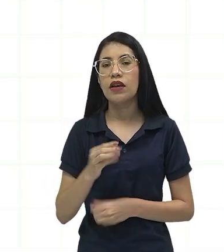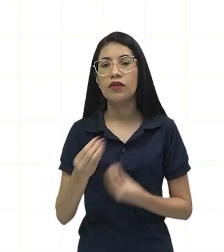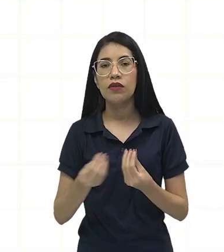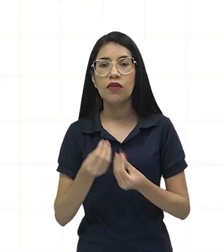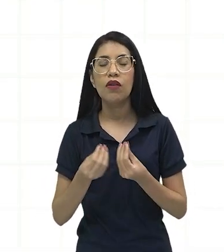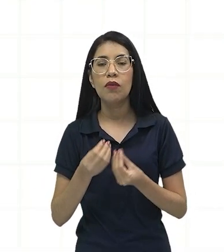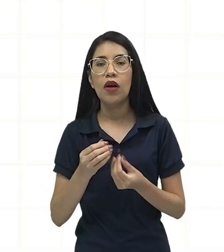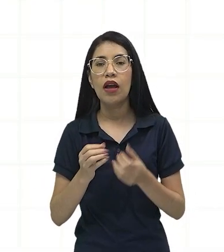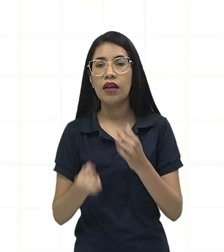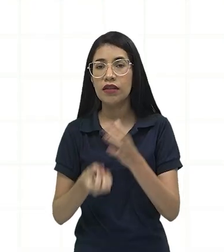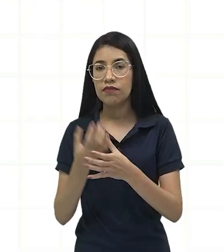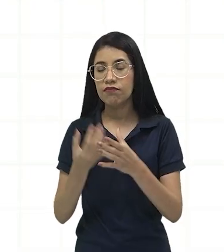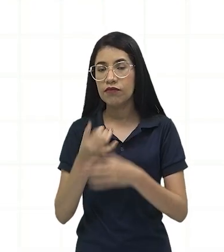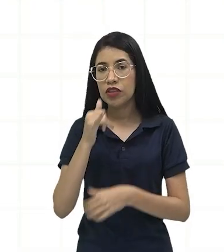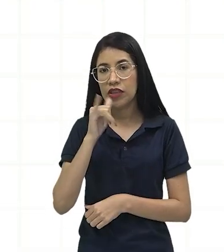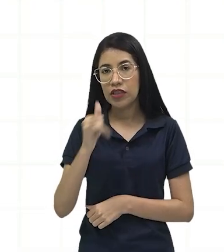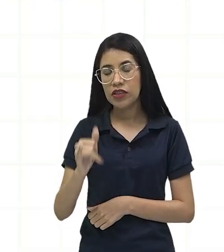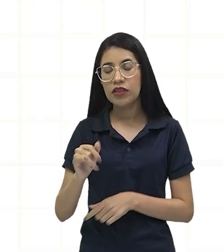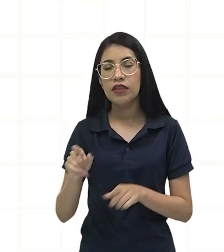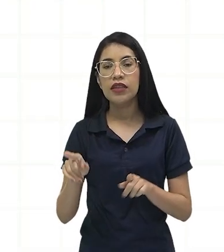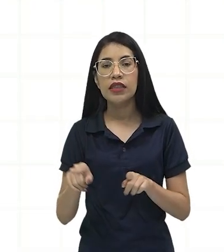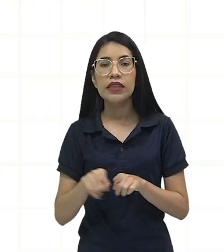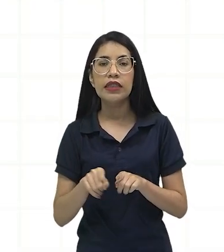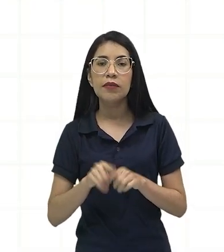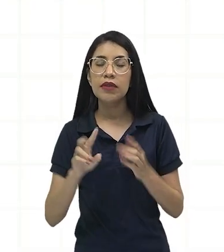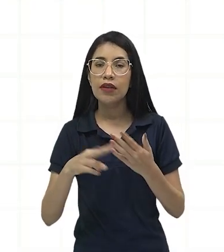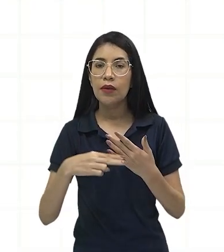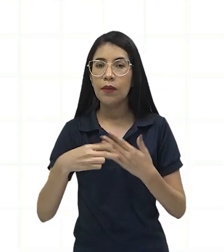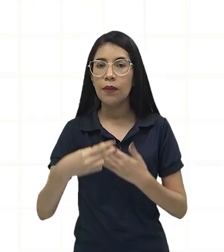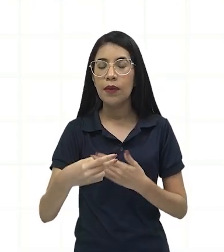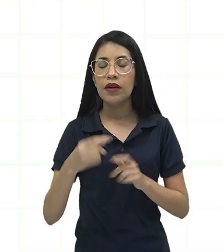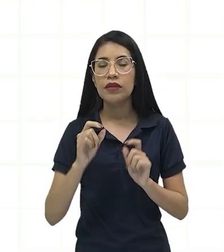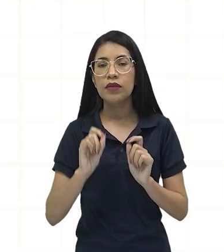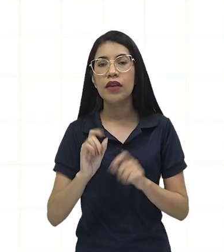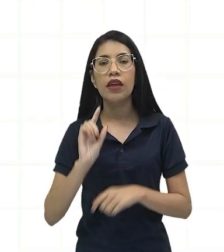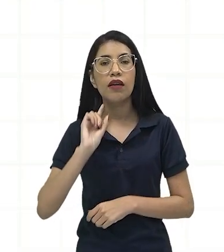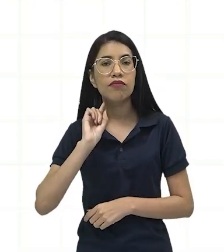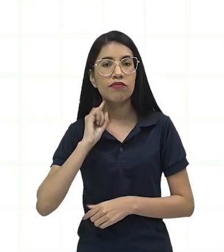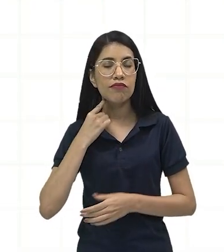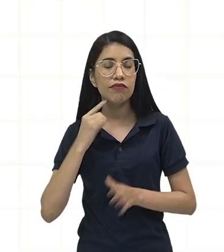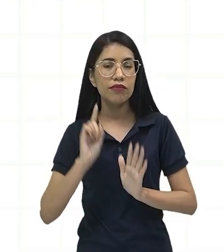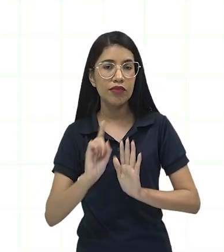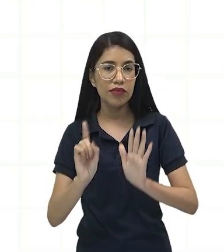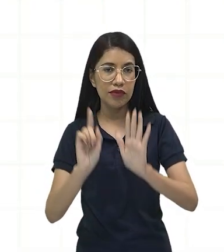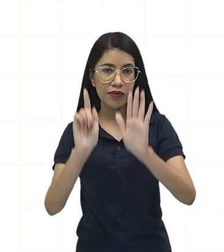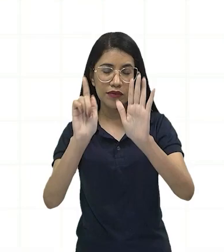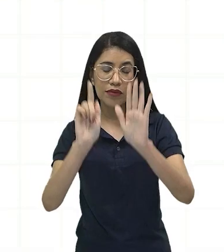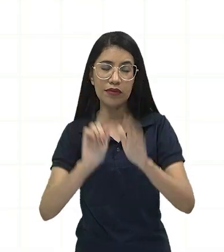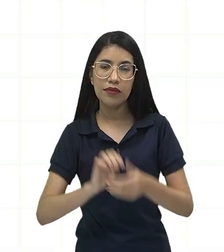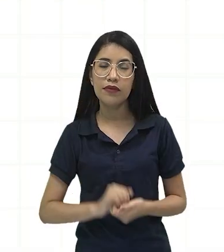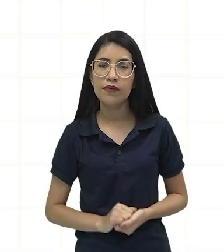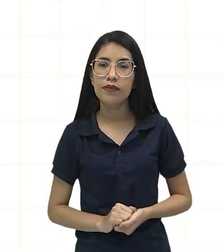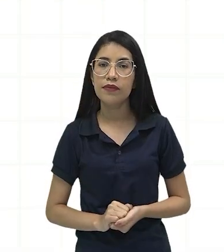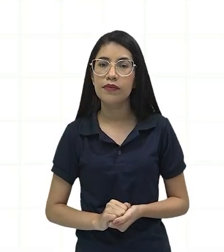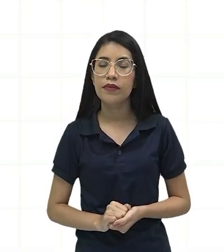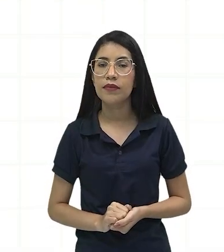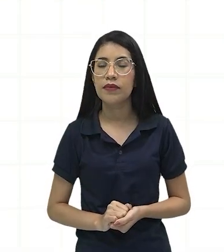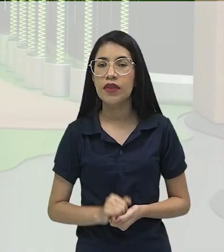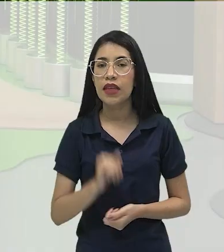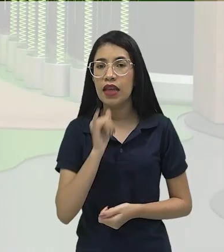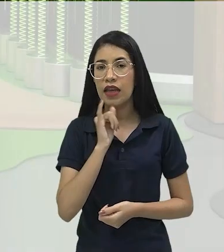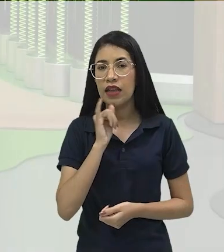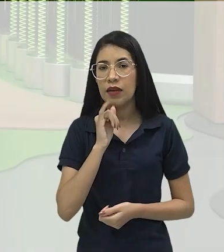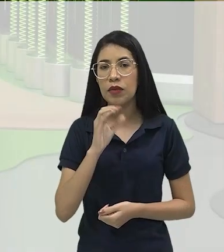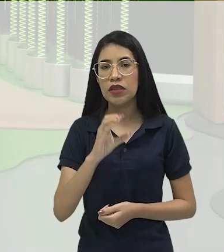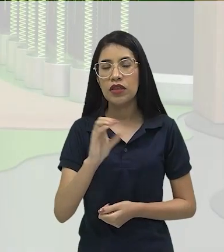de energia, que tem como consequência a emissão de gases, né, do efeito estufa, como o monóxido